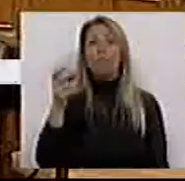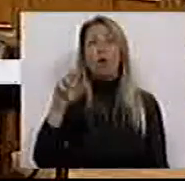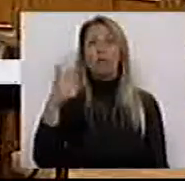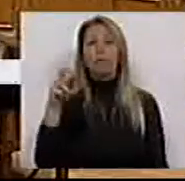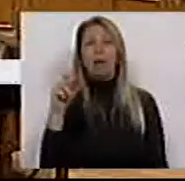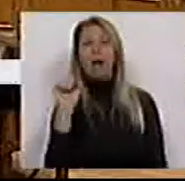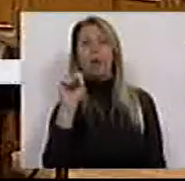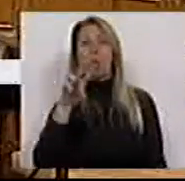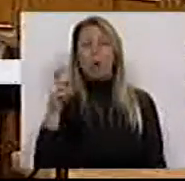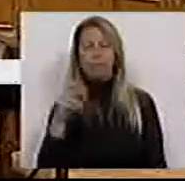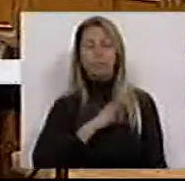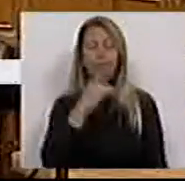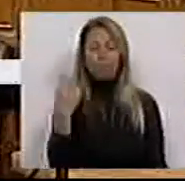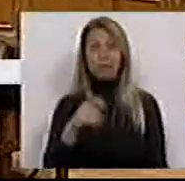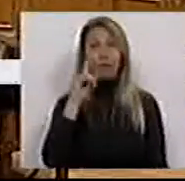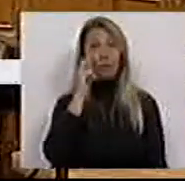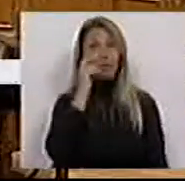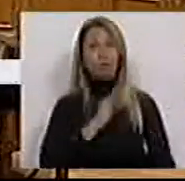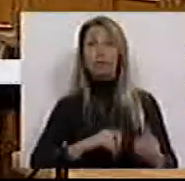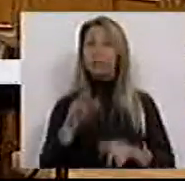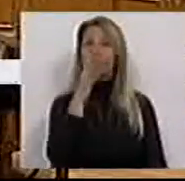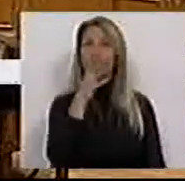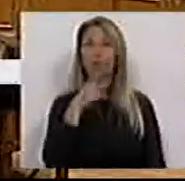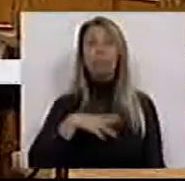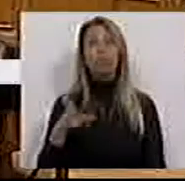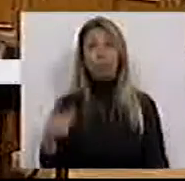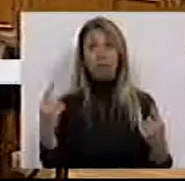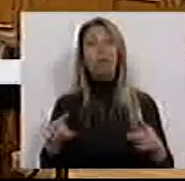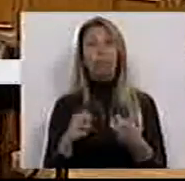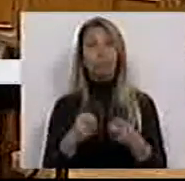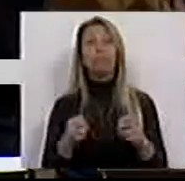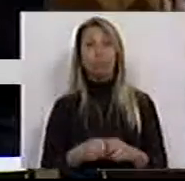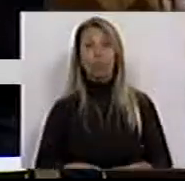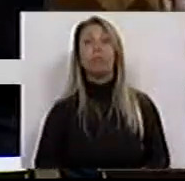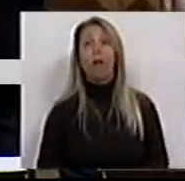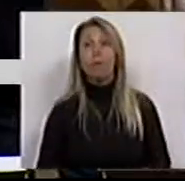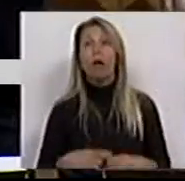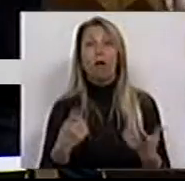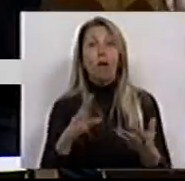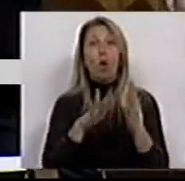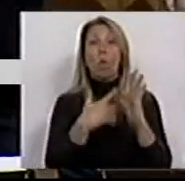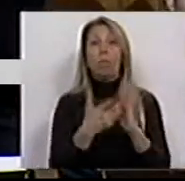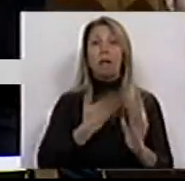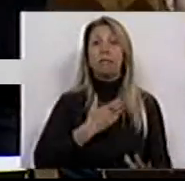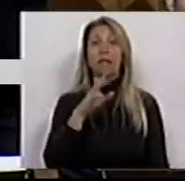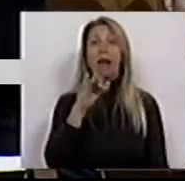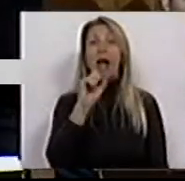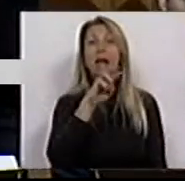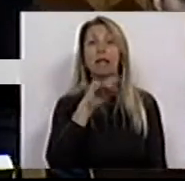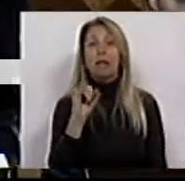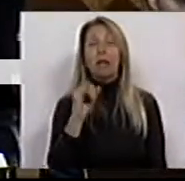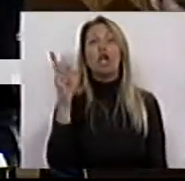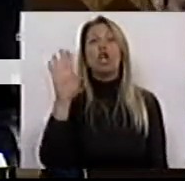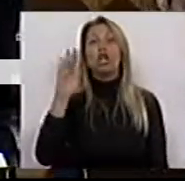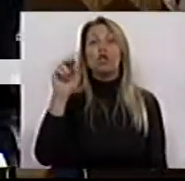Sr. Presidente, senhoras e senhores deputados, Portugal tem um problema e não há plano Draghi ou plano Juncker que nos valham. Esse